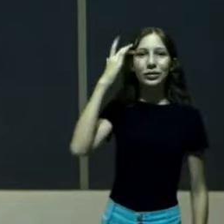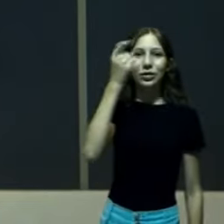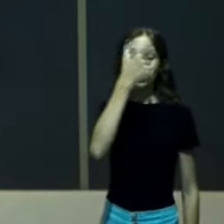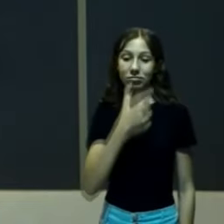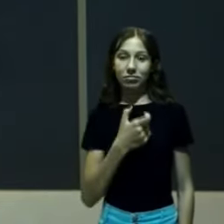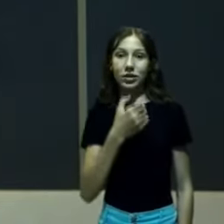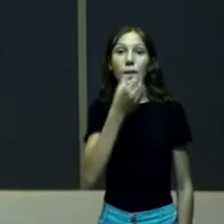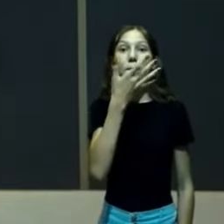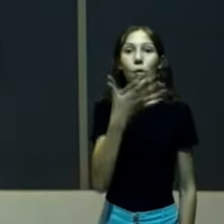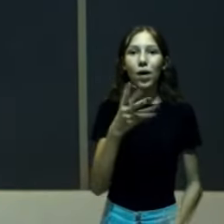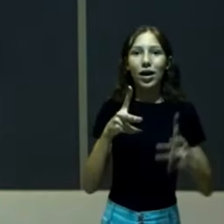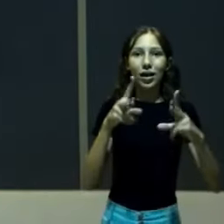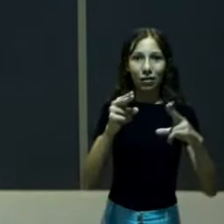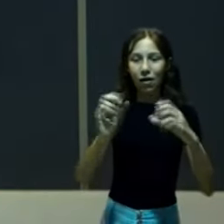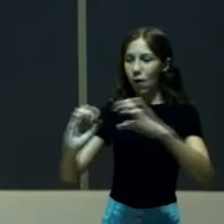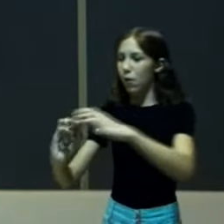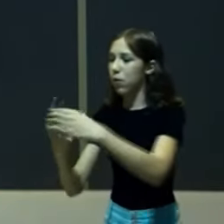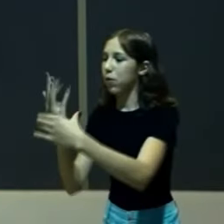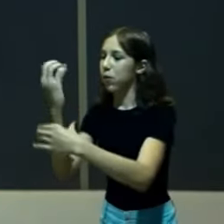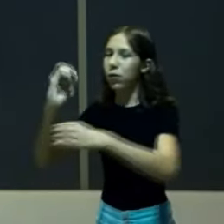Eu ouvi um testemunho de um homem.